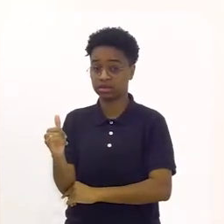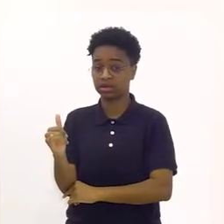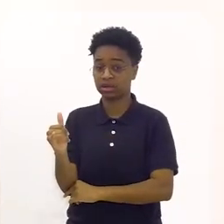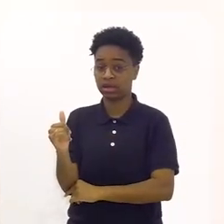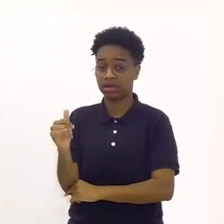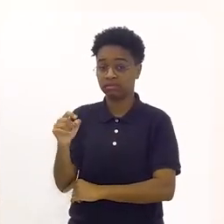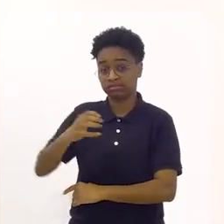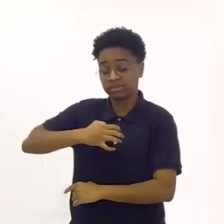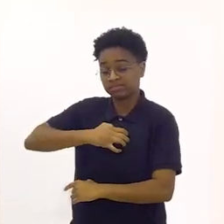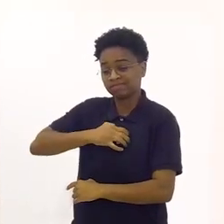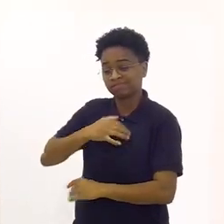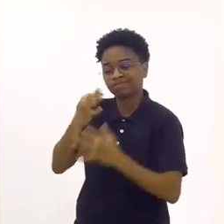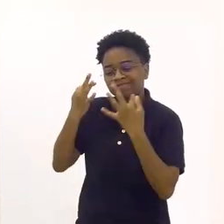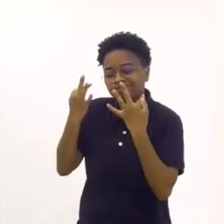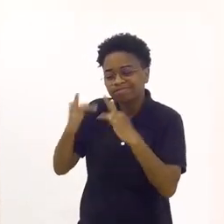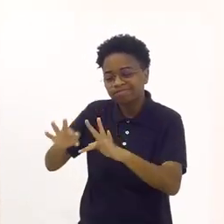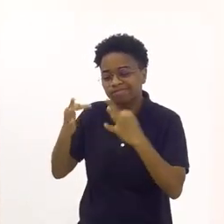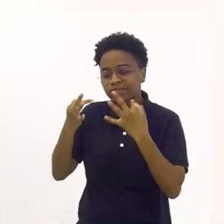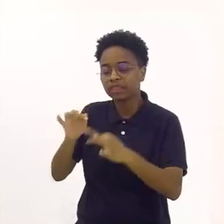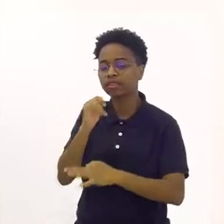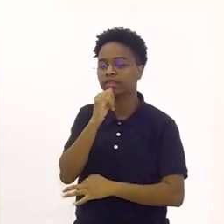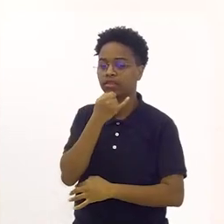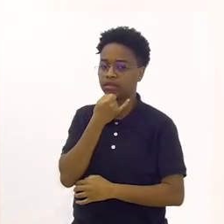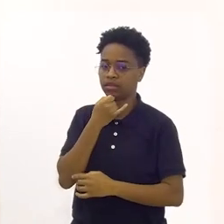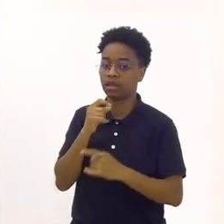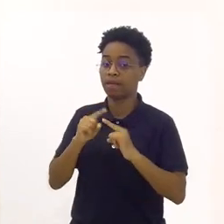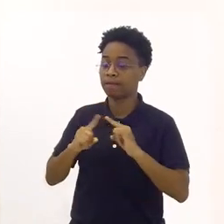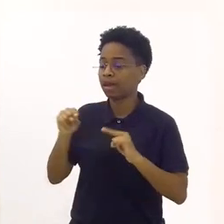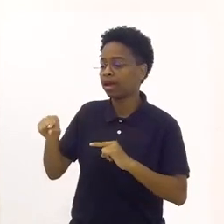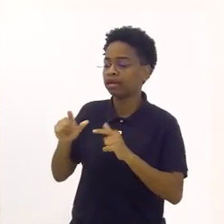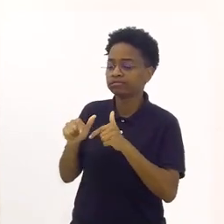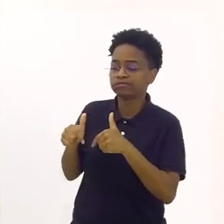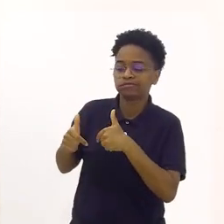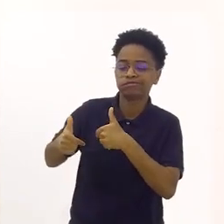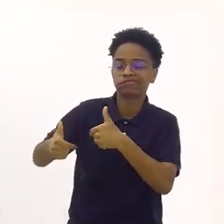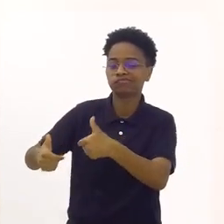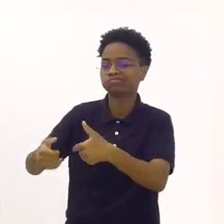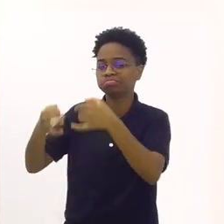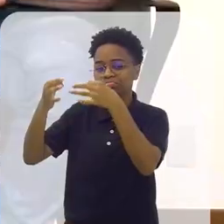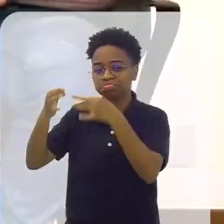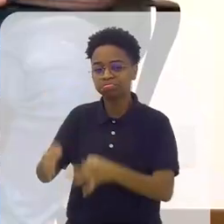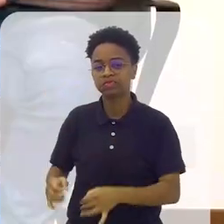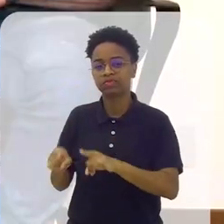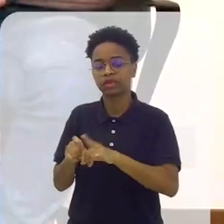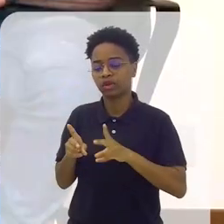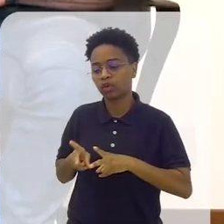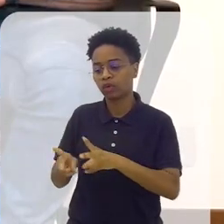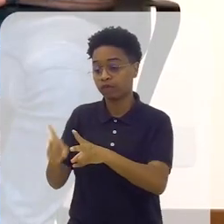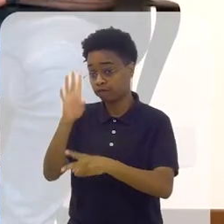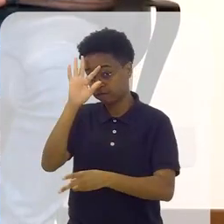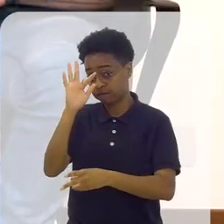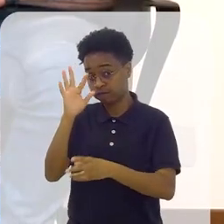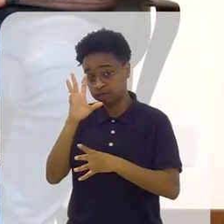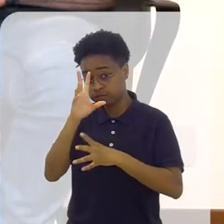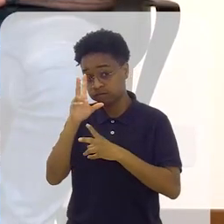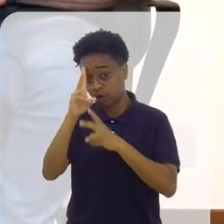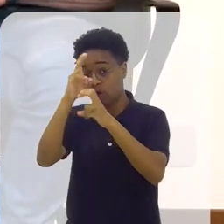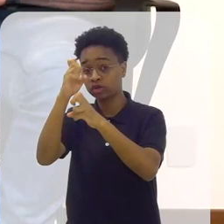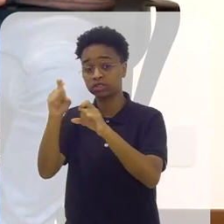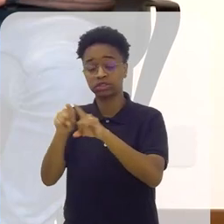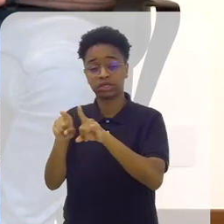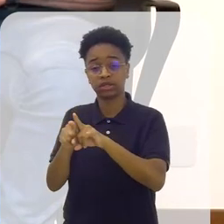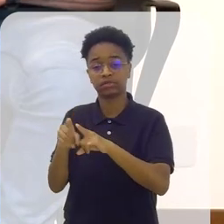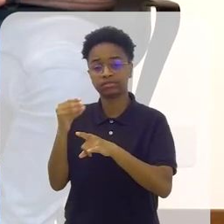atravessaria o coração dela. Ela fez tudo aquilo com toda a dignidade, se manteve forte para manter o